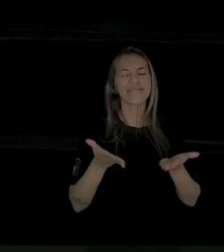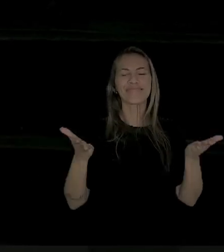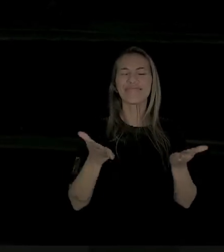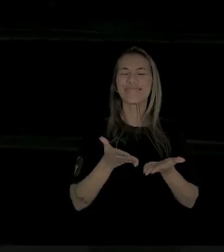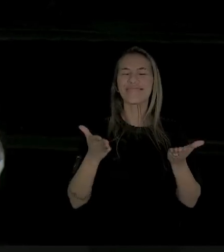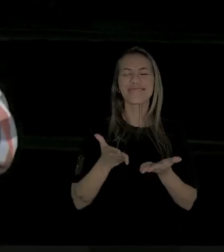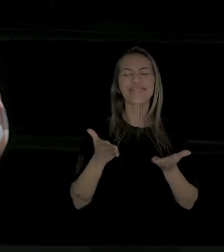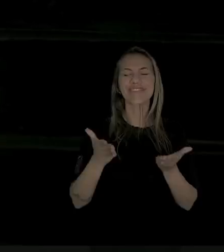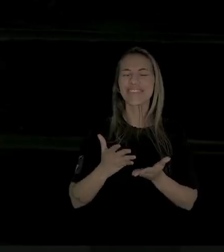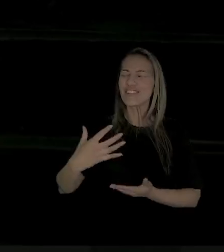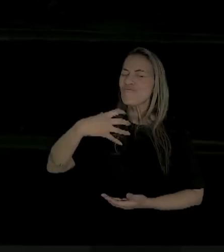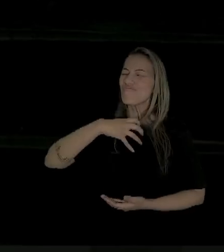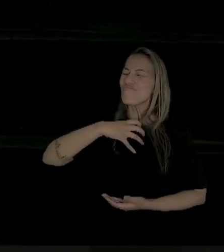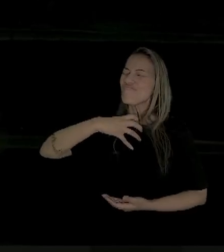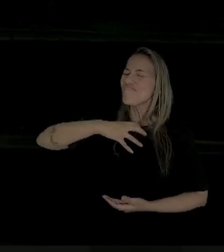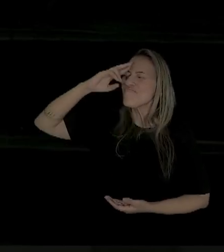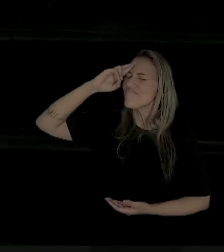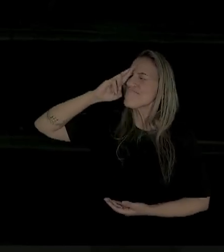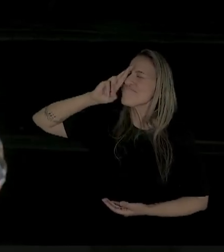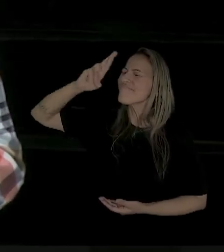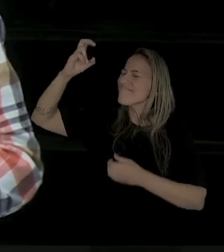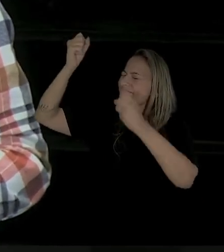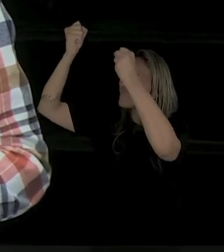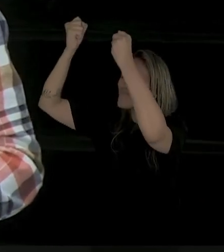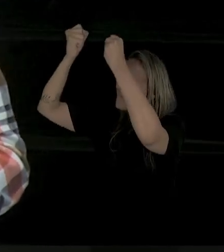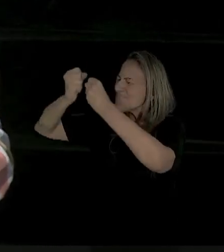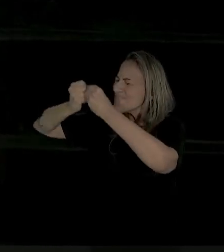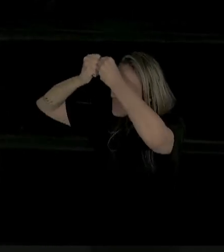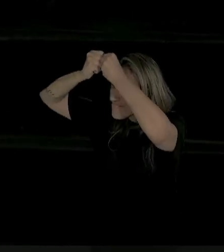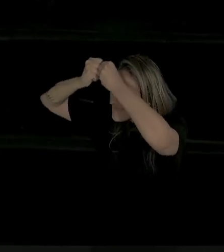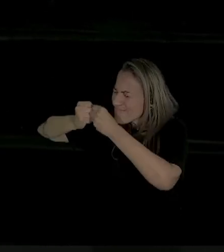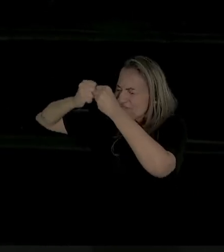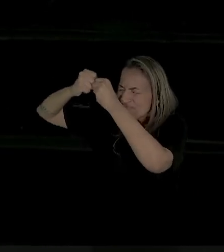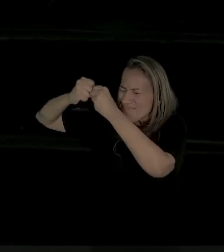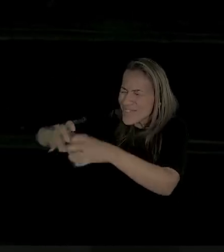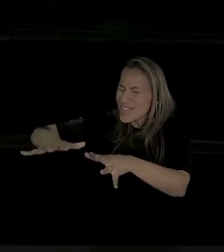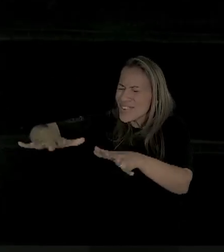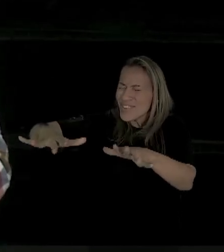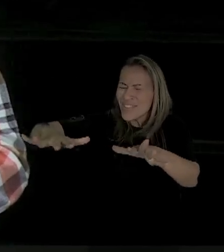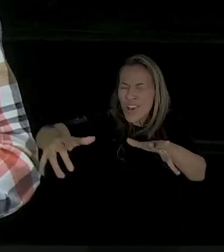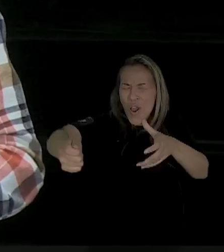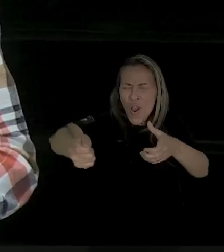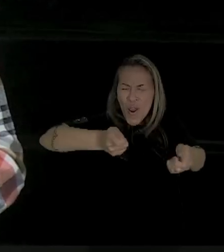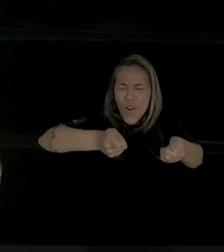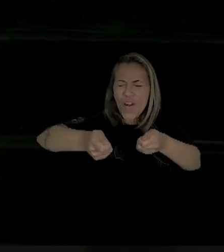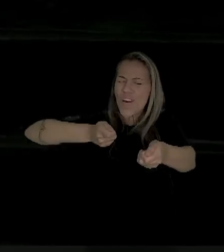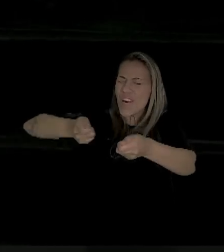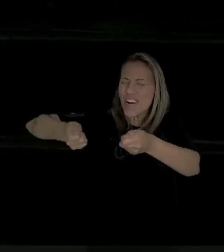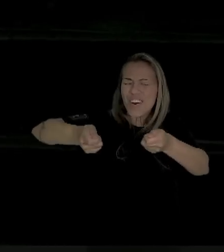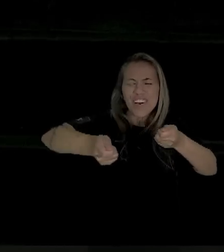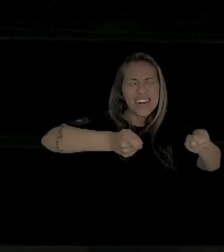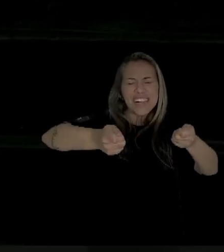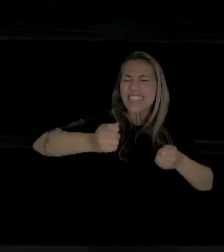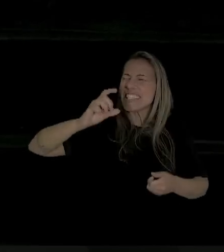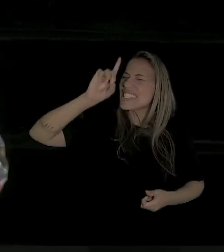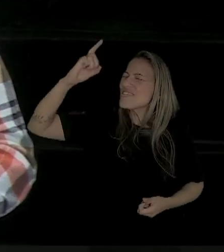ouvir o Deus que tem o poder sobre tudo e todos, que tem o controle em suas mãos, que é o primeiro e